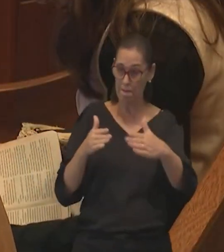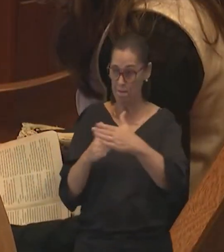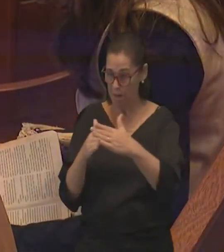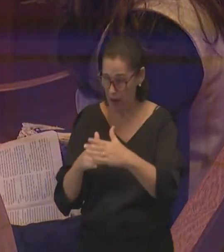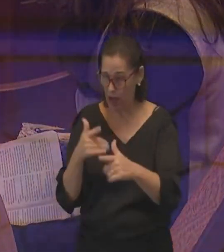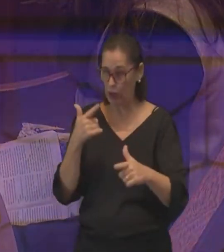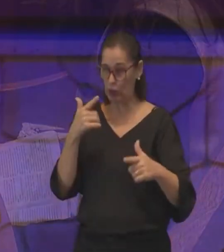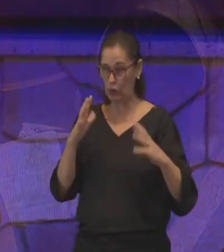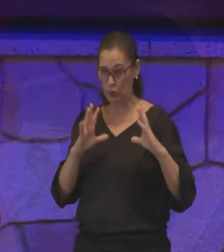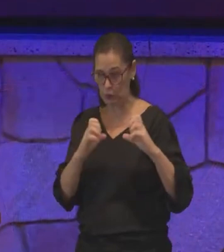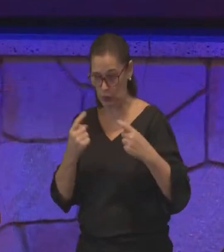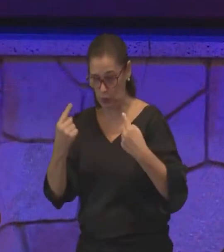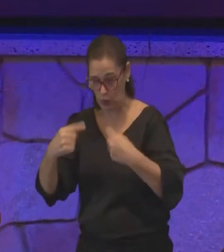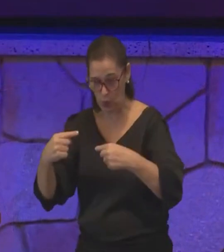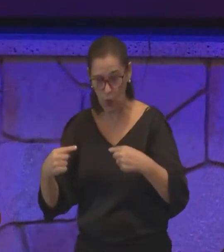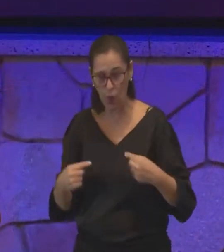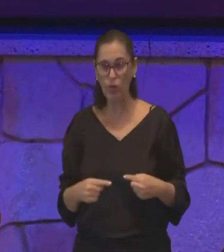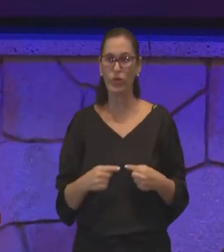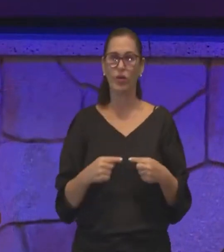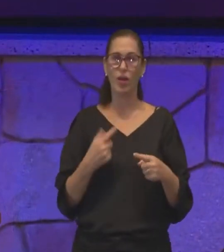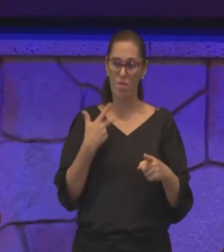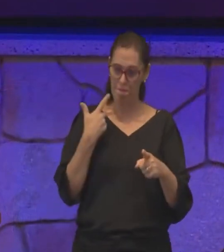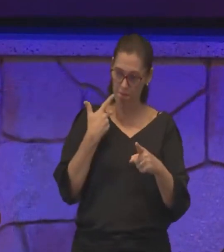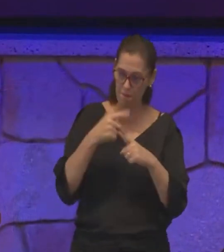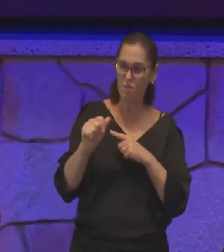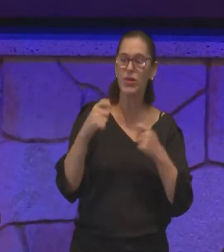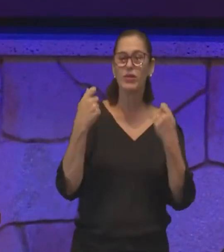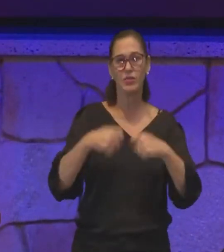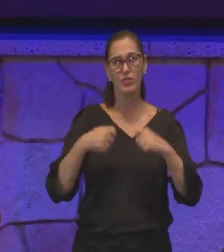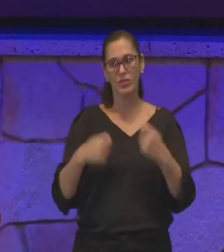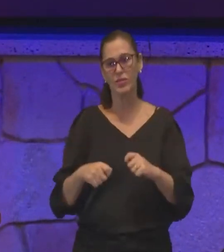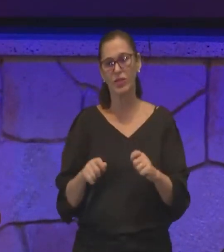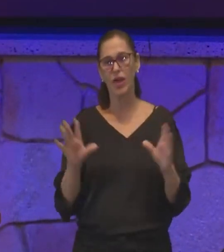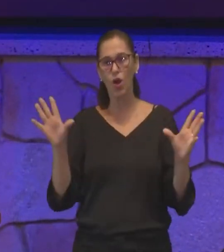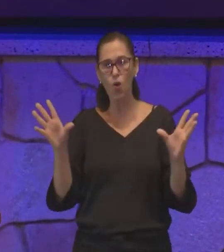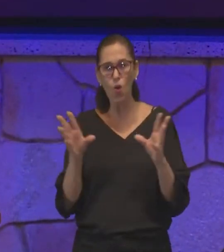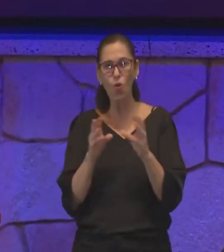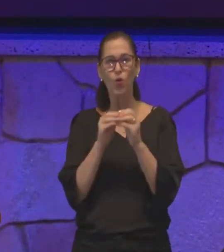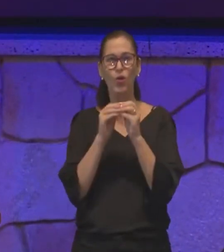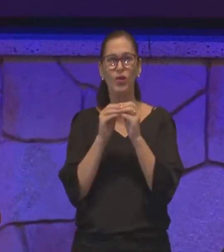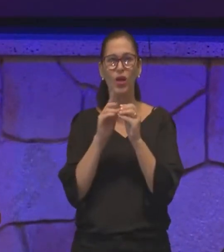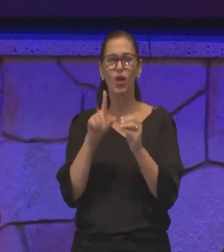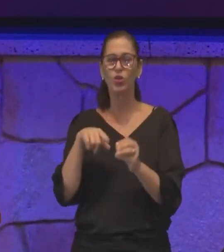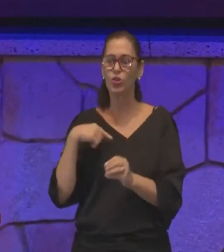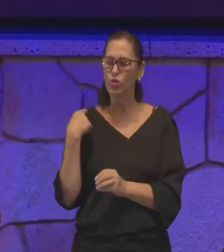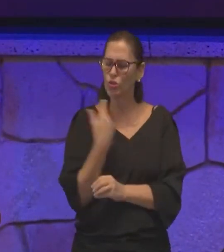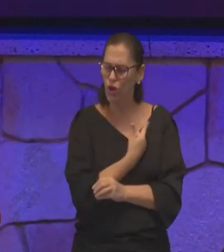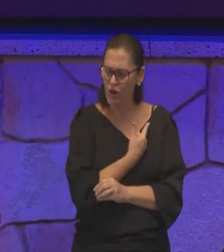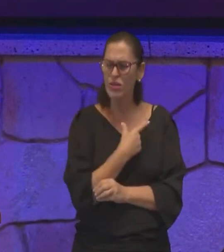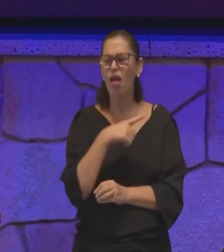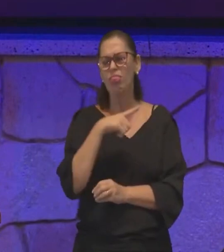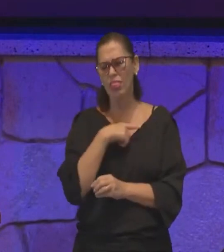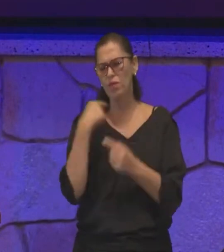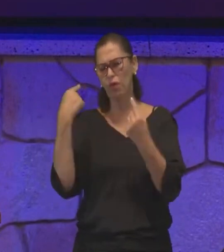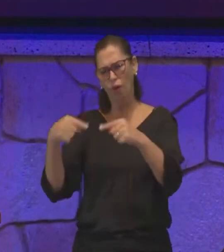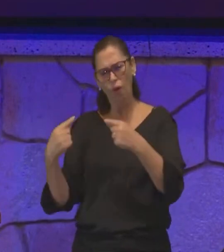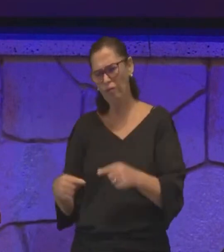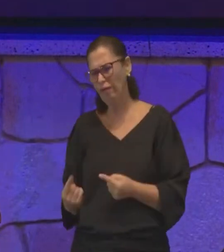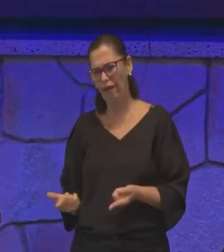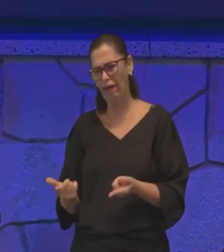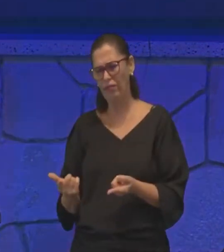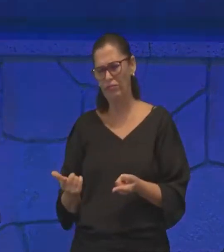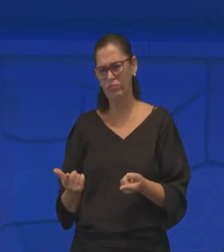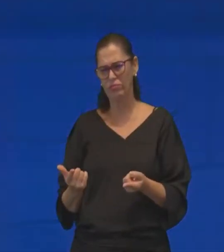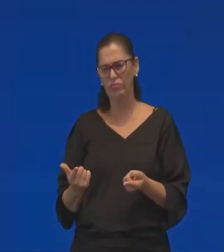seus opositores que estavam perto. E aqui eu queria concluir com os irmãos: todos nós enfrentaremos oposições de todos os